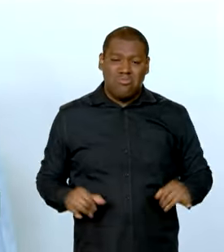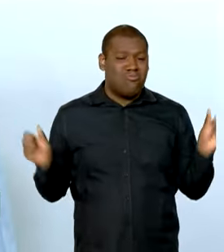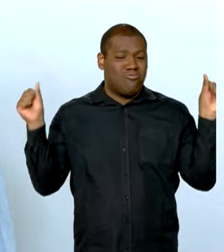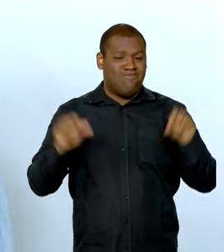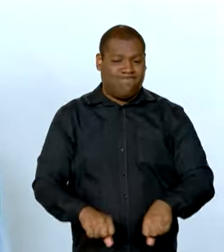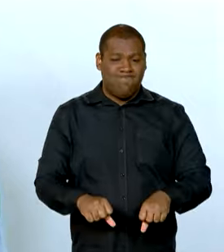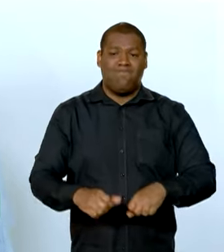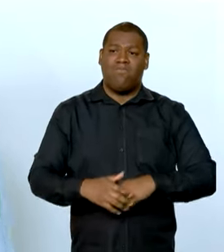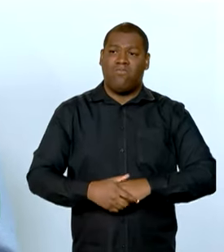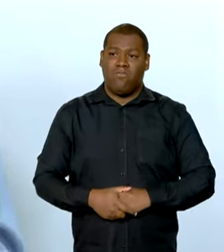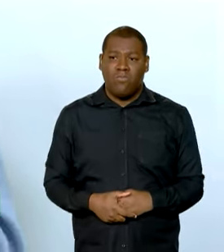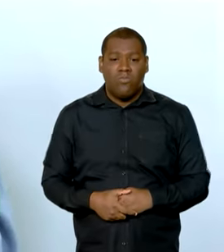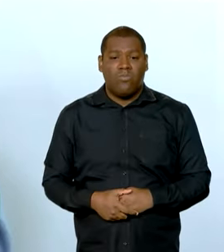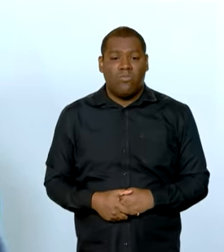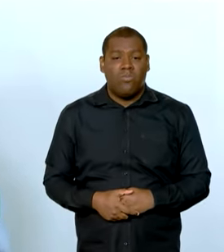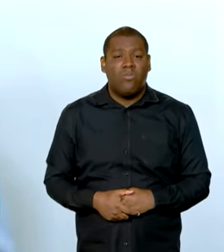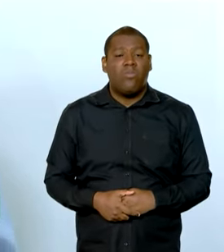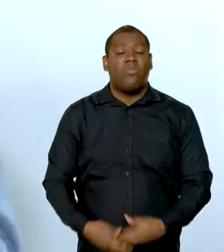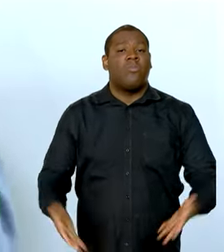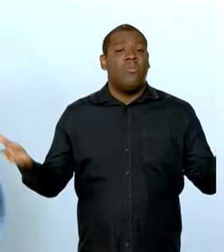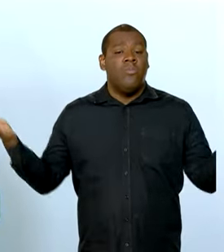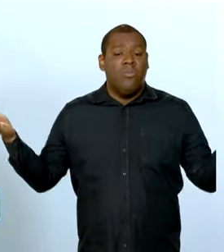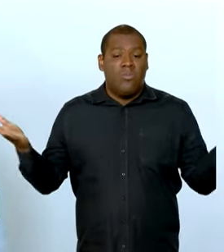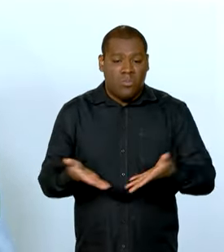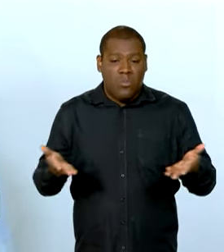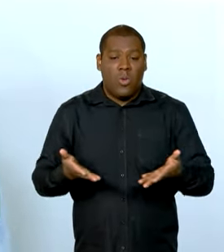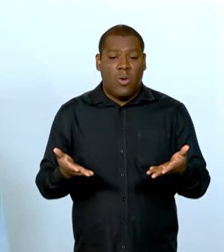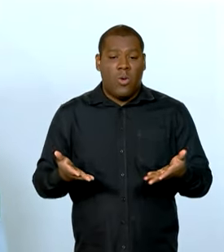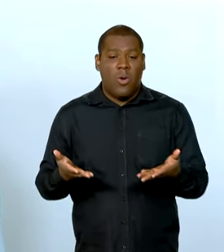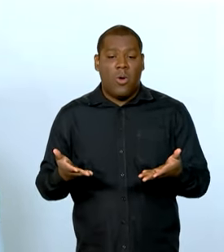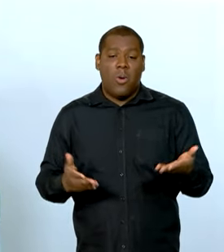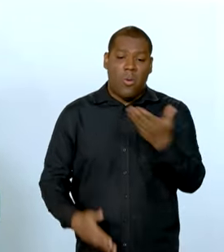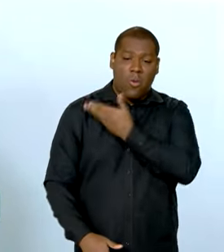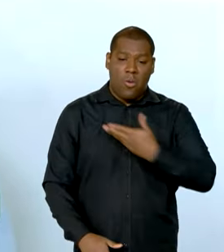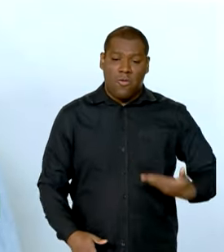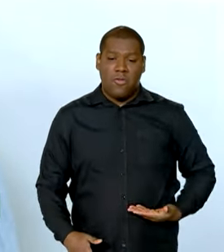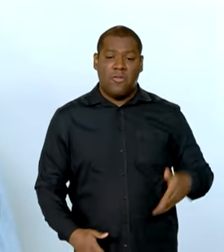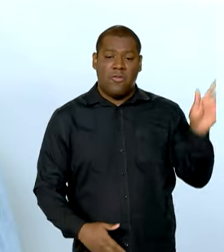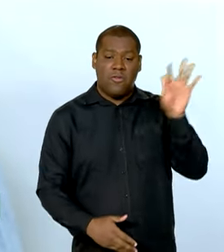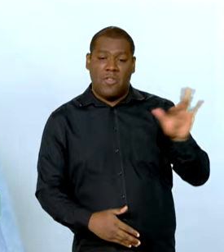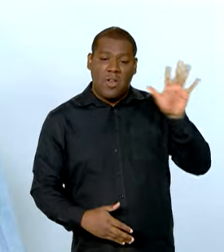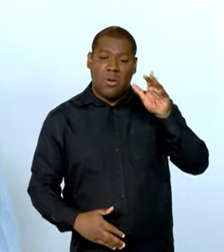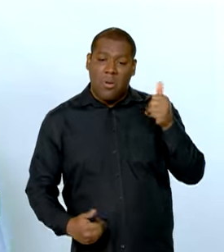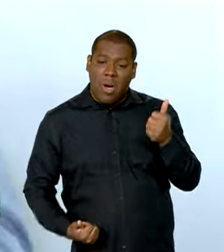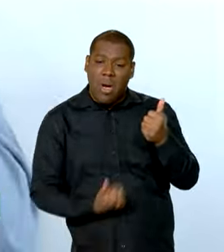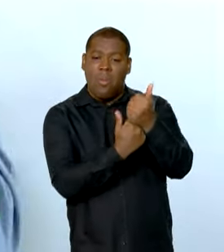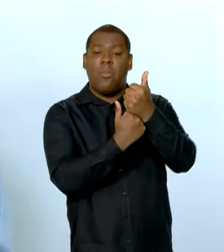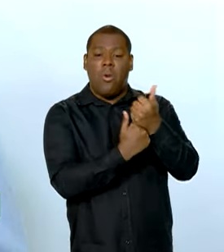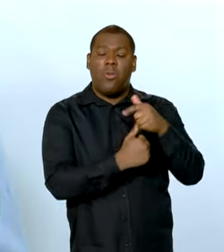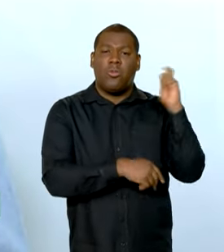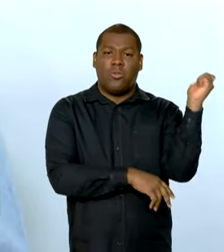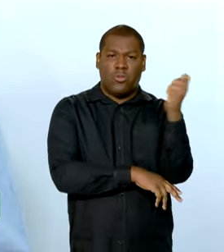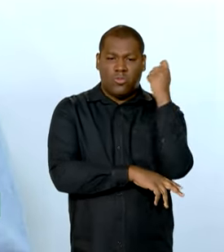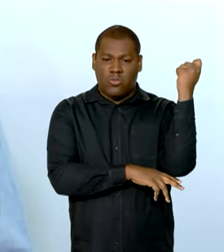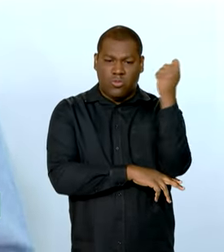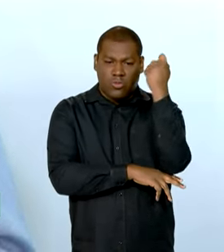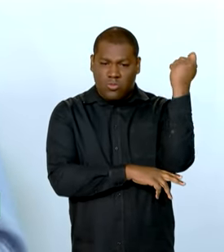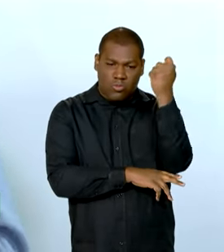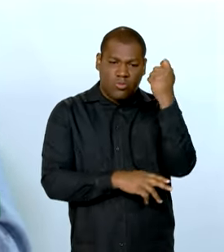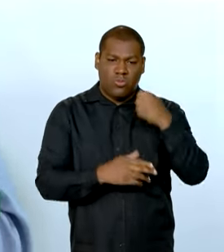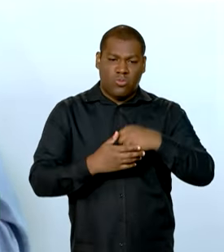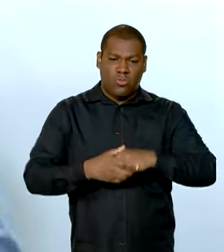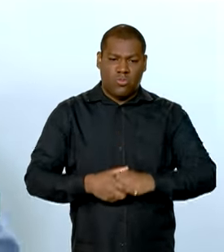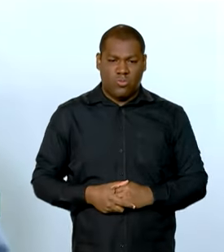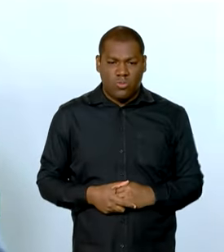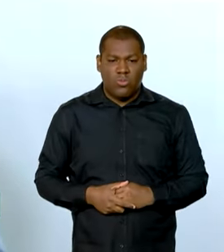fazendo é dando ao Rio Grande do Sul aquilo que ele merece. Se ele sempre ajudou o Brasil,